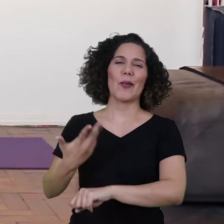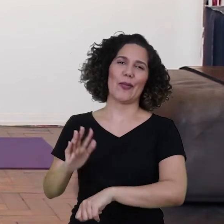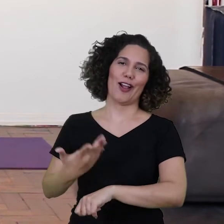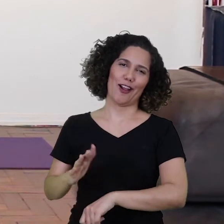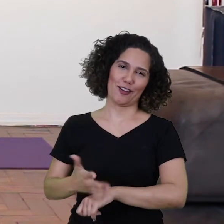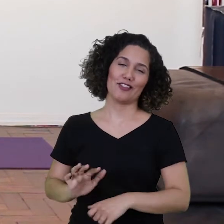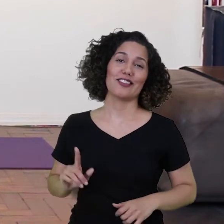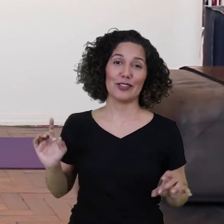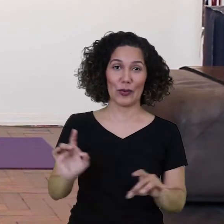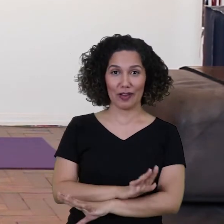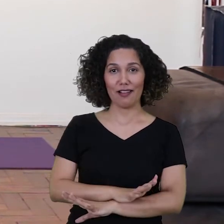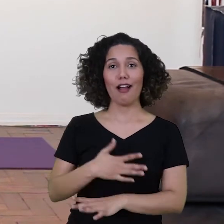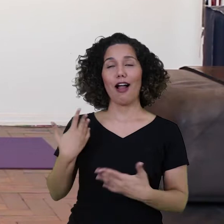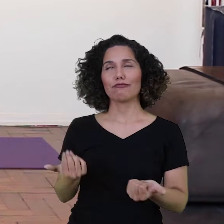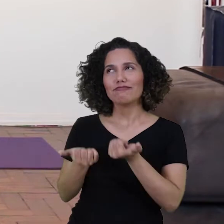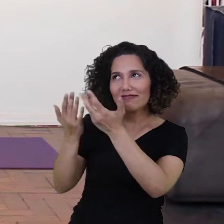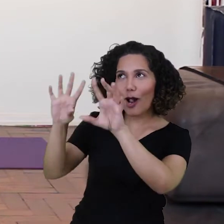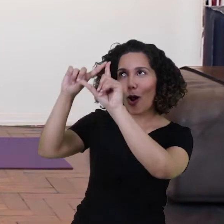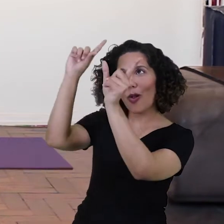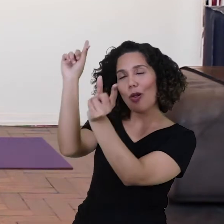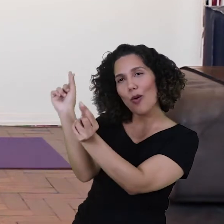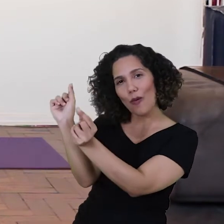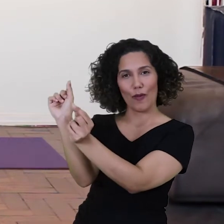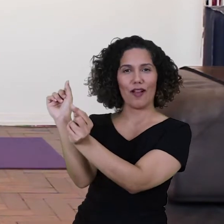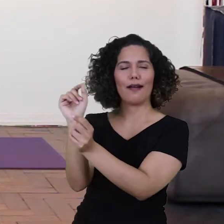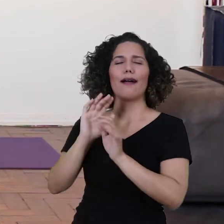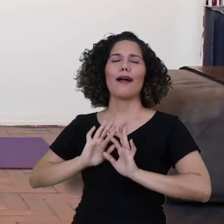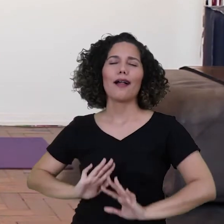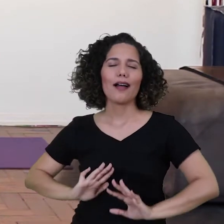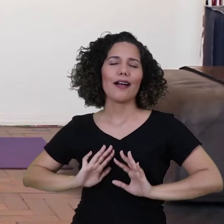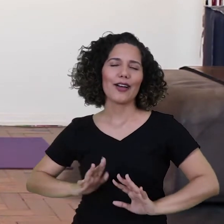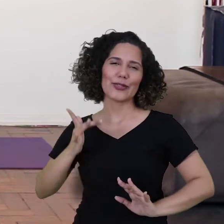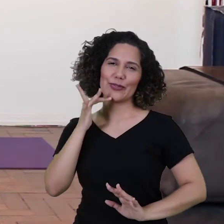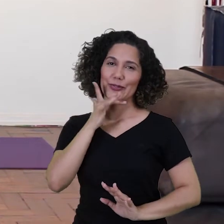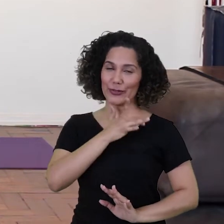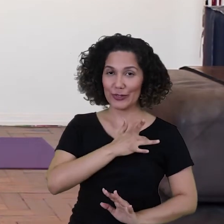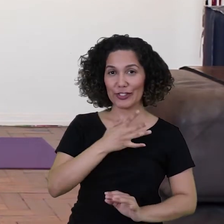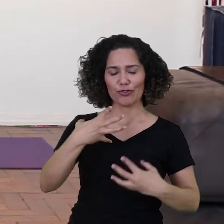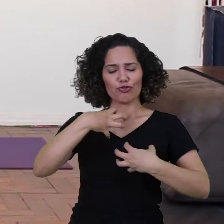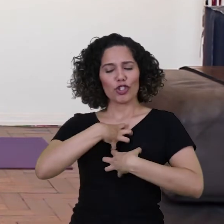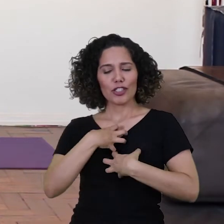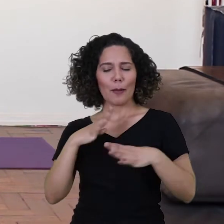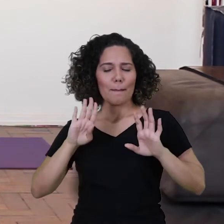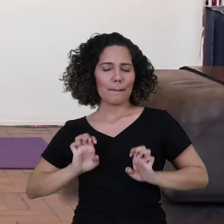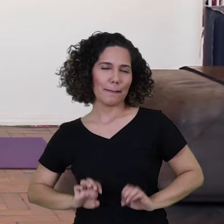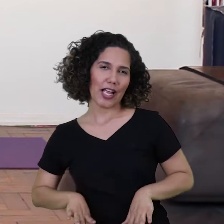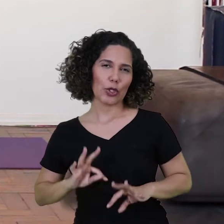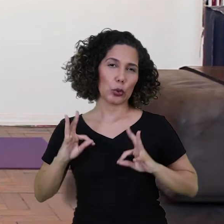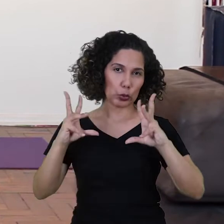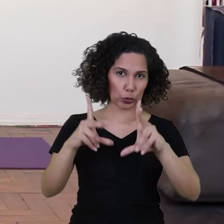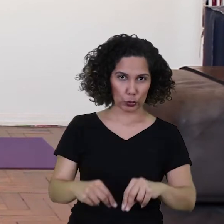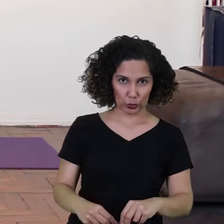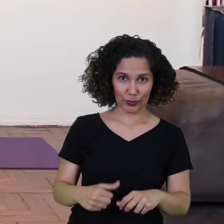completa. Então a gente vai fazer essa saudação à lua bem pausadamente, bem gostosa, para a gente sentir os benefícios de todas as posturas que a gente